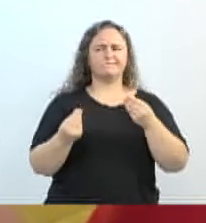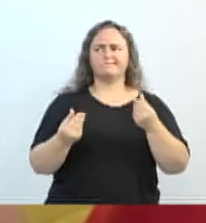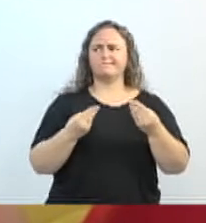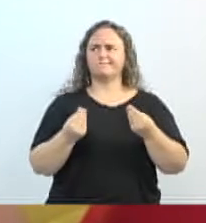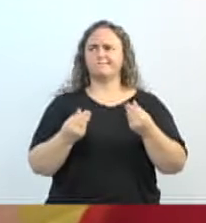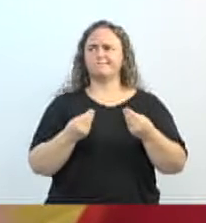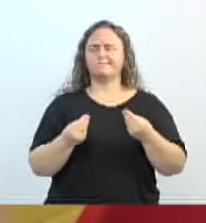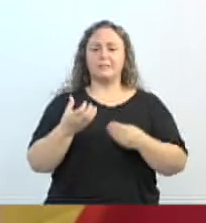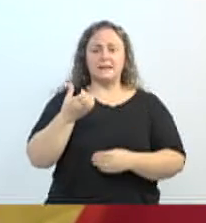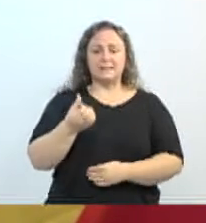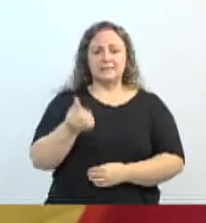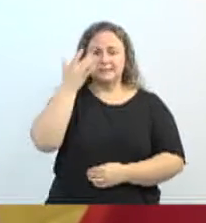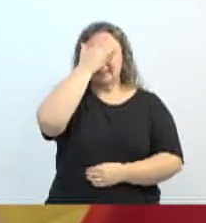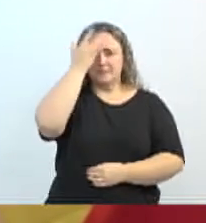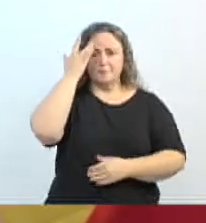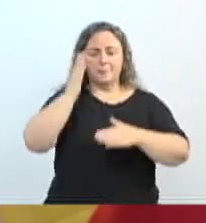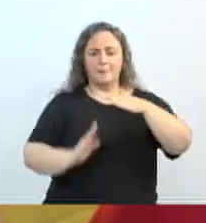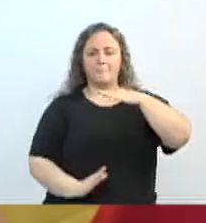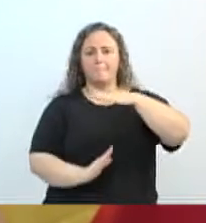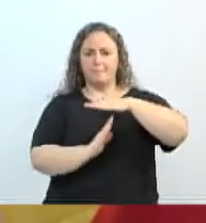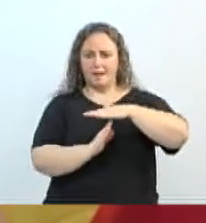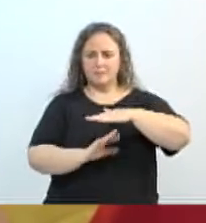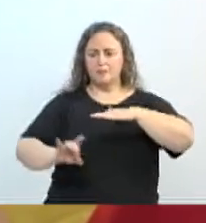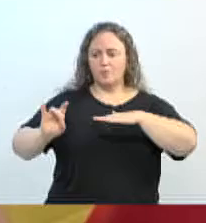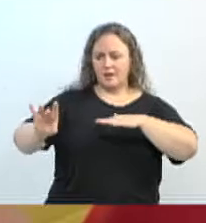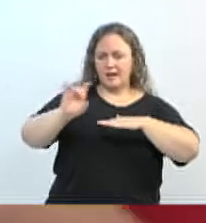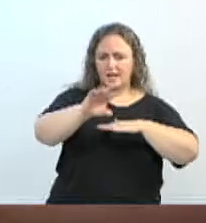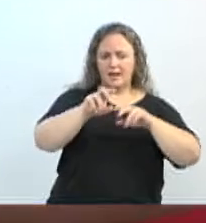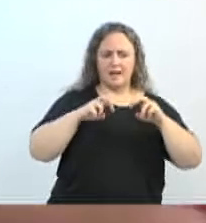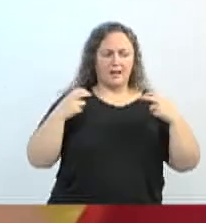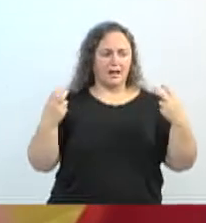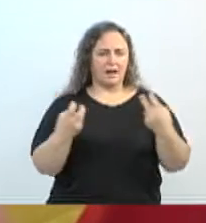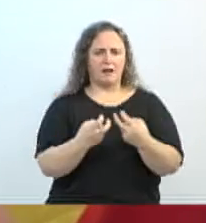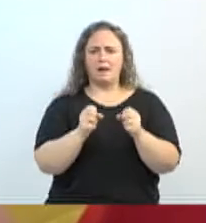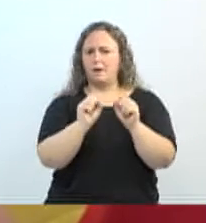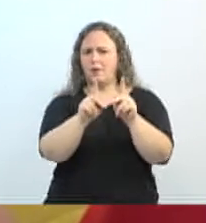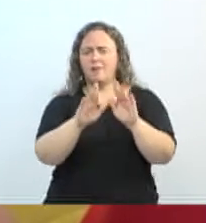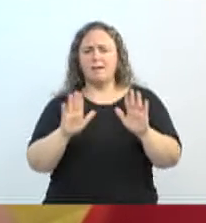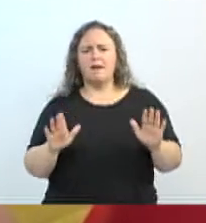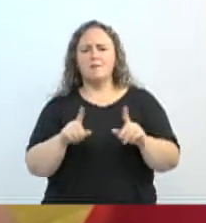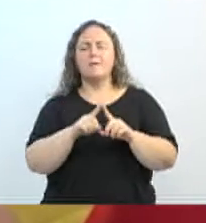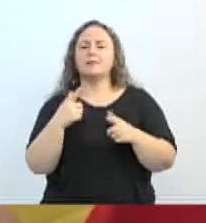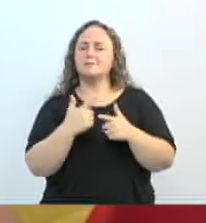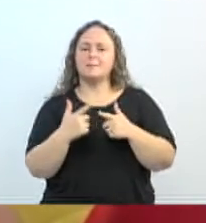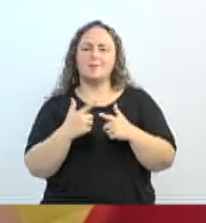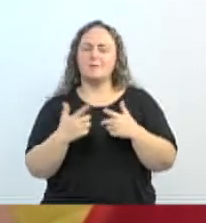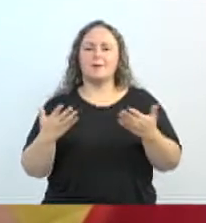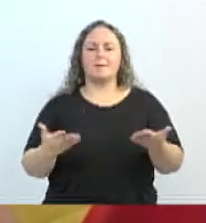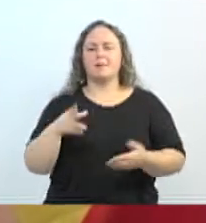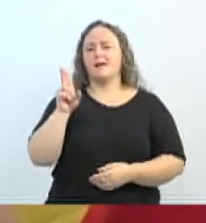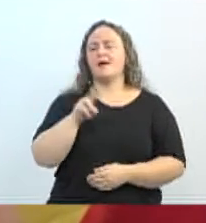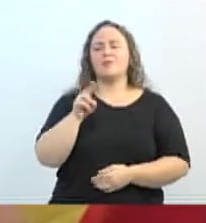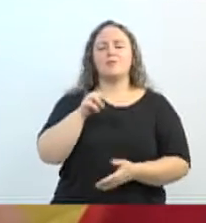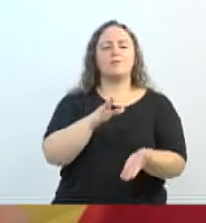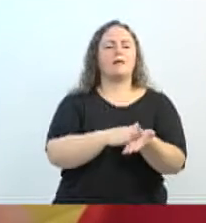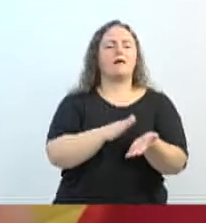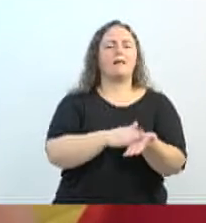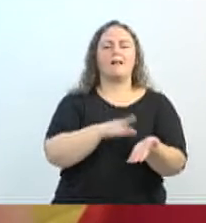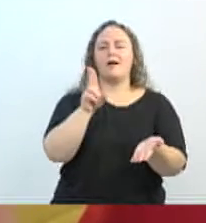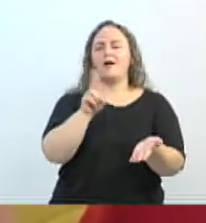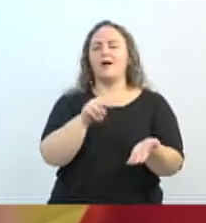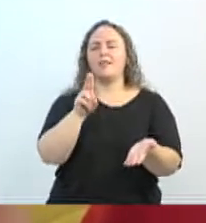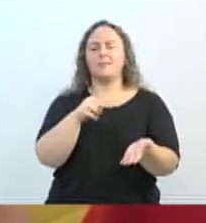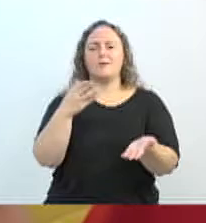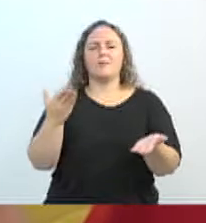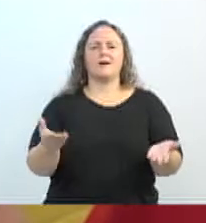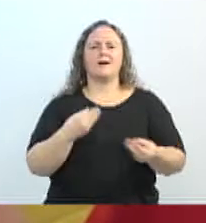máximo 6 pessoas em um estabelecimento em cada mesa, aí que está o equívoco. Porque isso aí nunca vai ser cobrado. Não existe capacidade